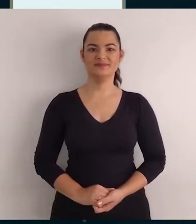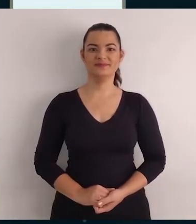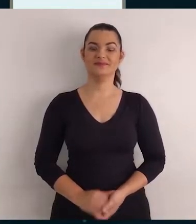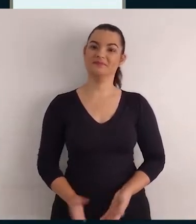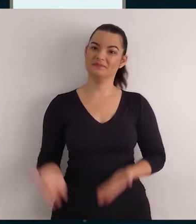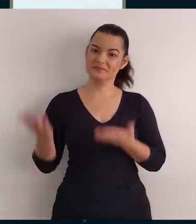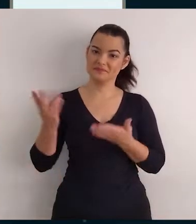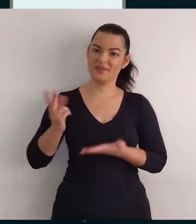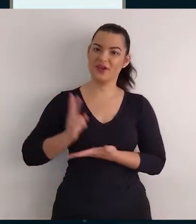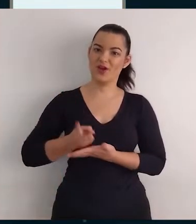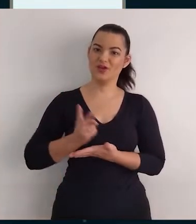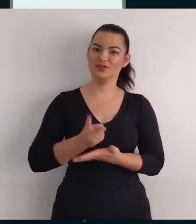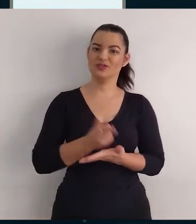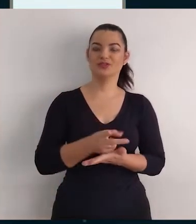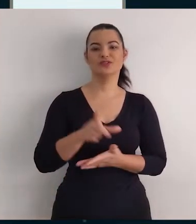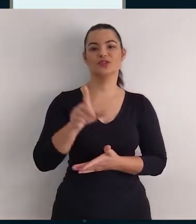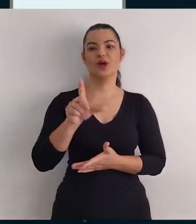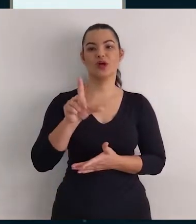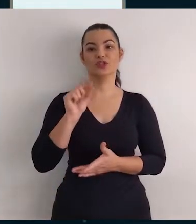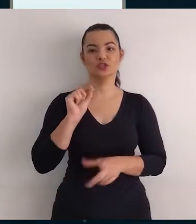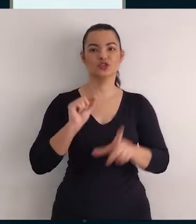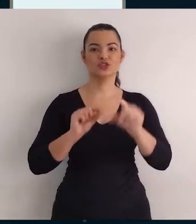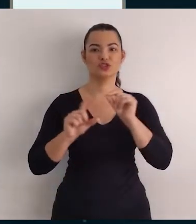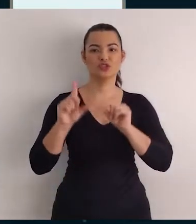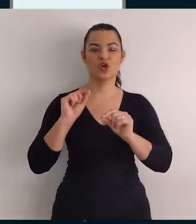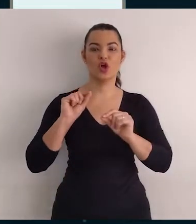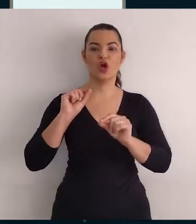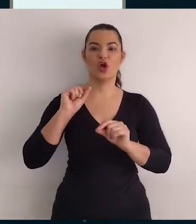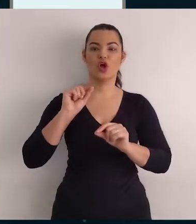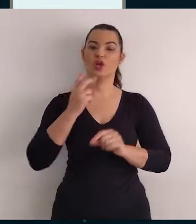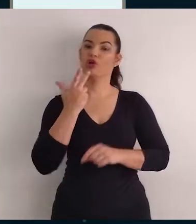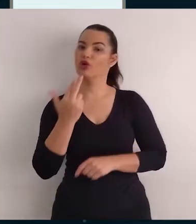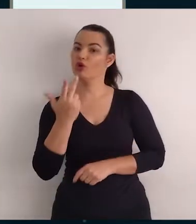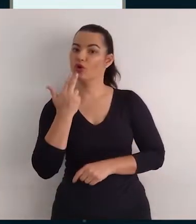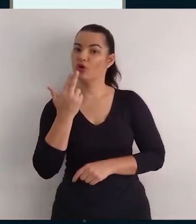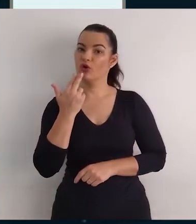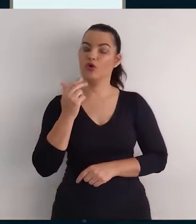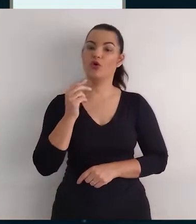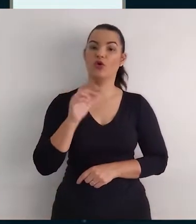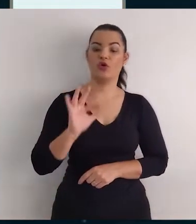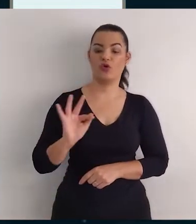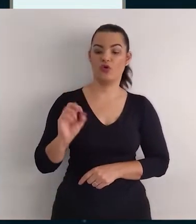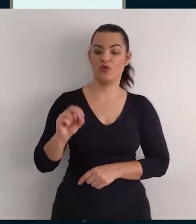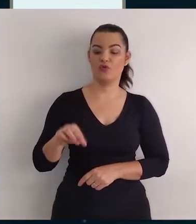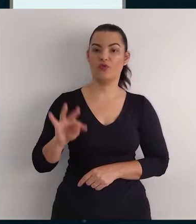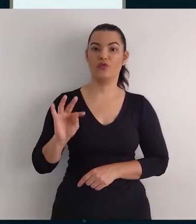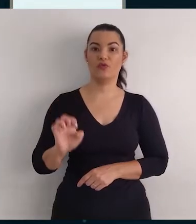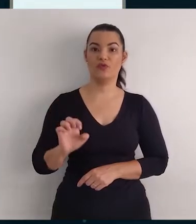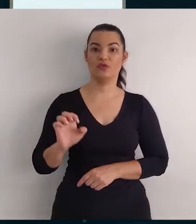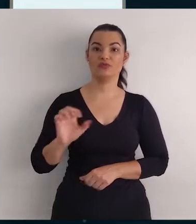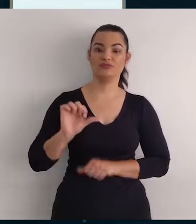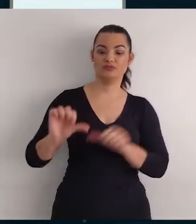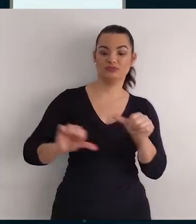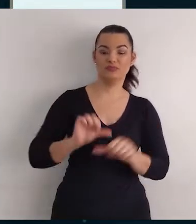E assim por diante, você pode trocar a cor, trocar a fonte.